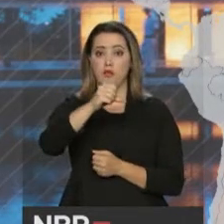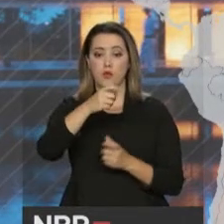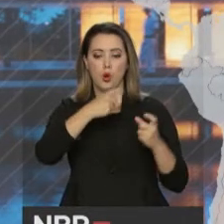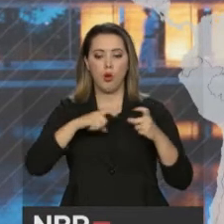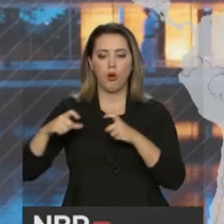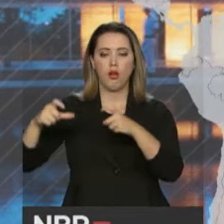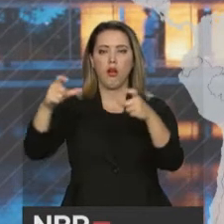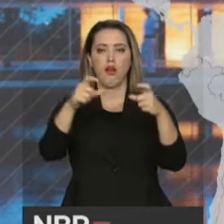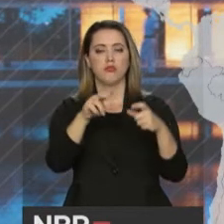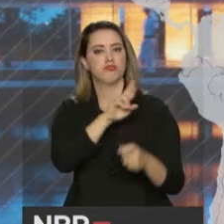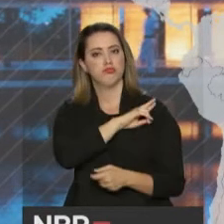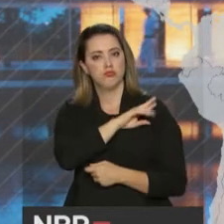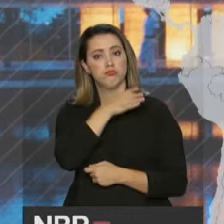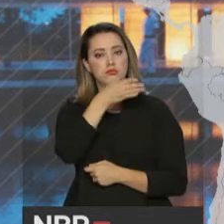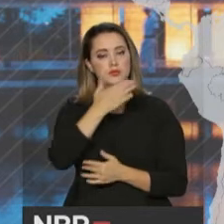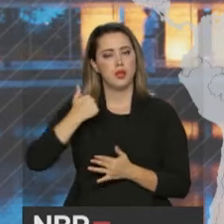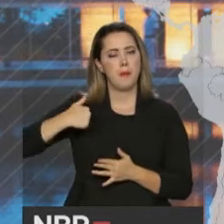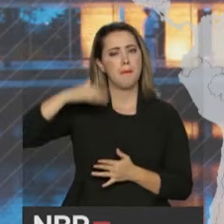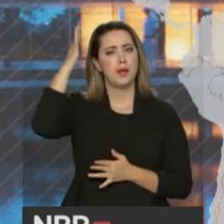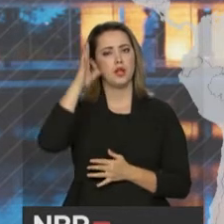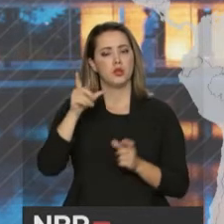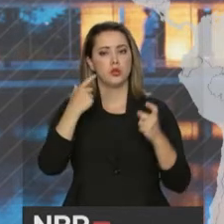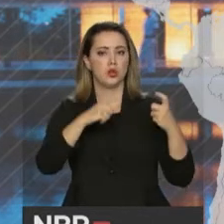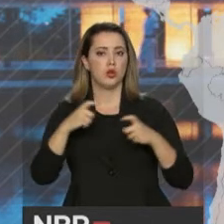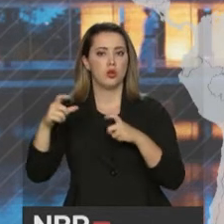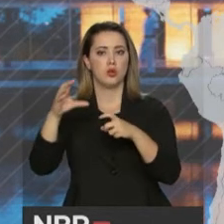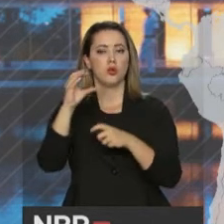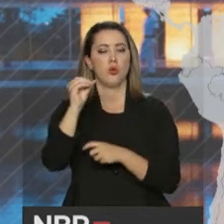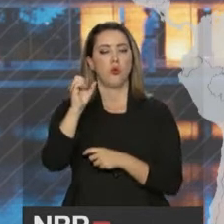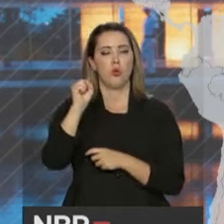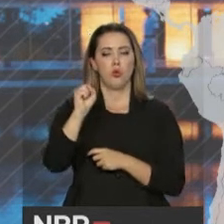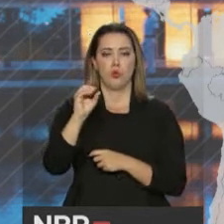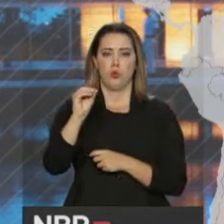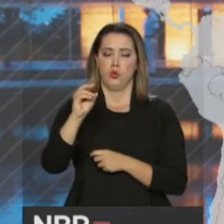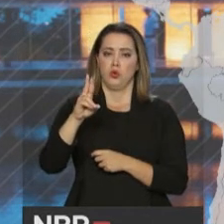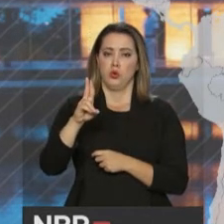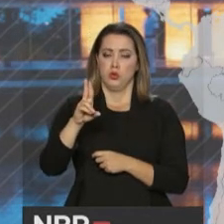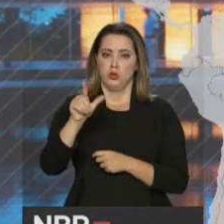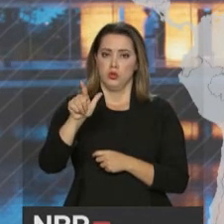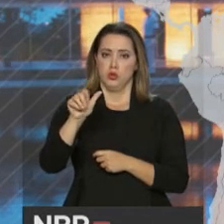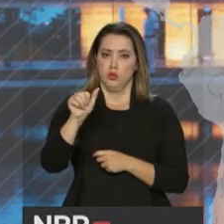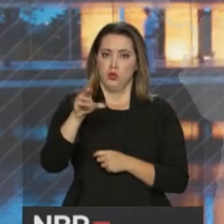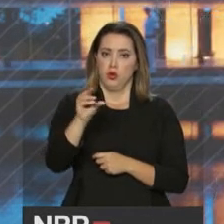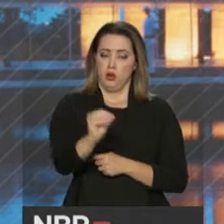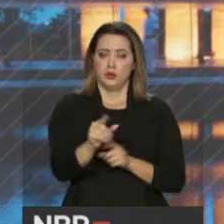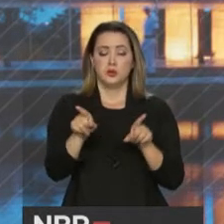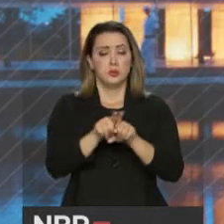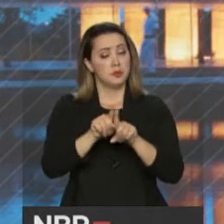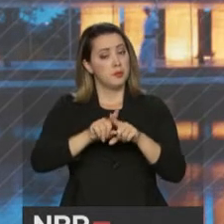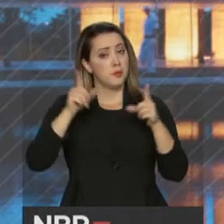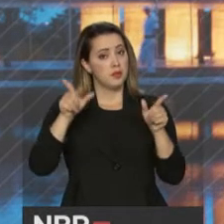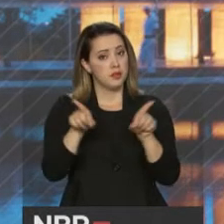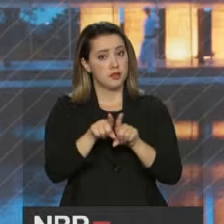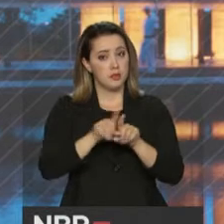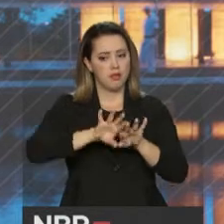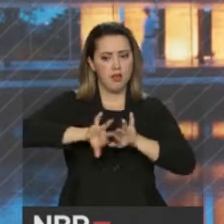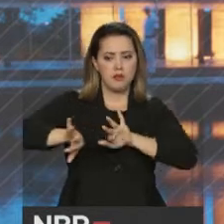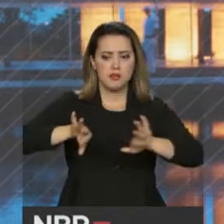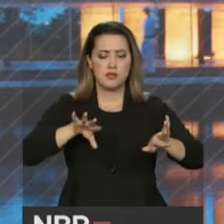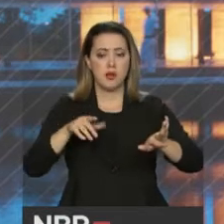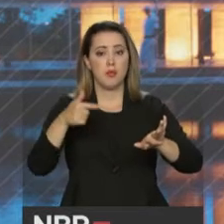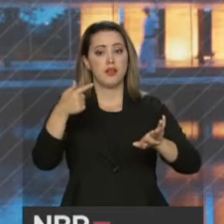139 embaixadas. A maioria tem setores consulares, mas também existem consulados brasileiros separados